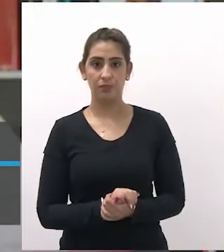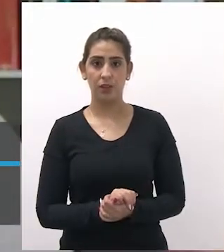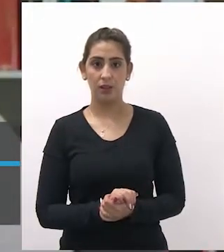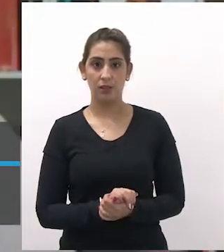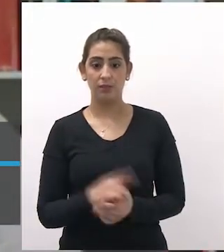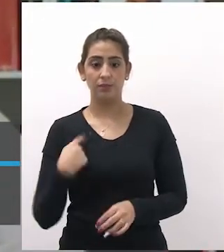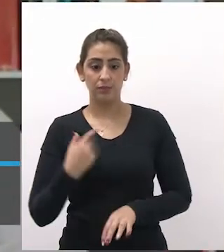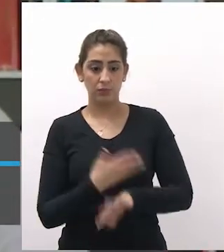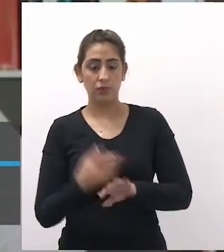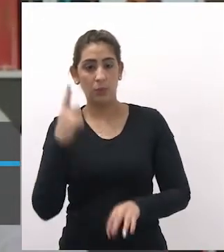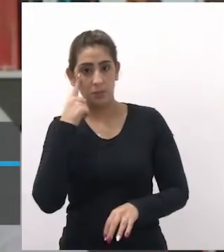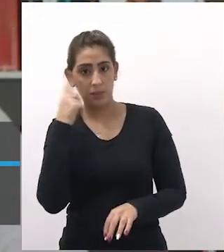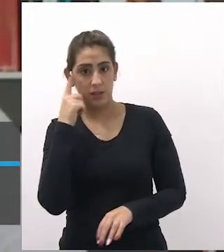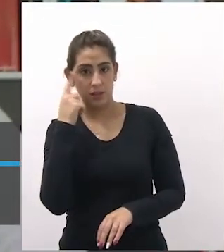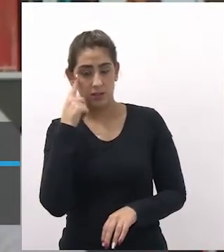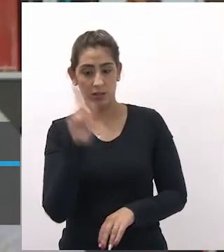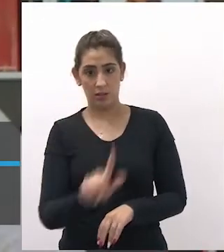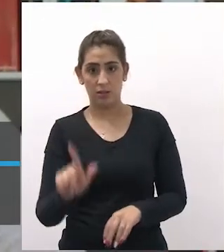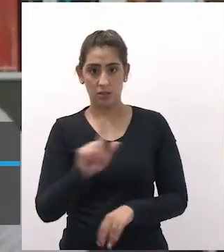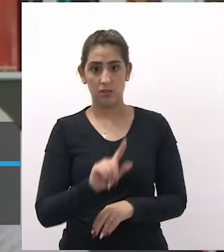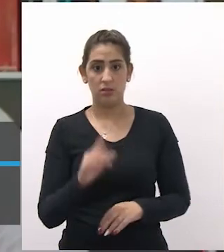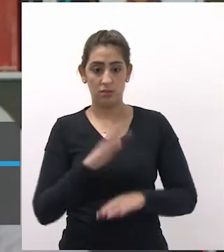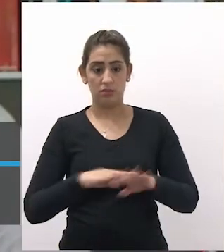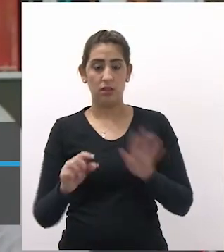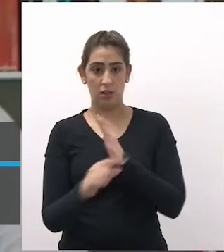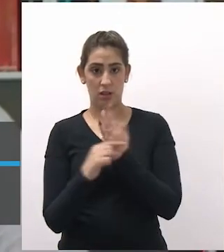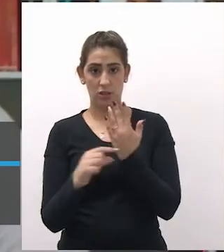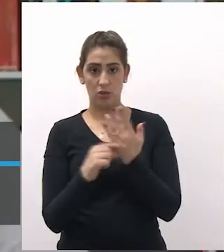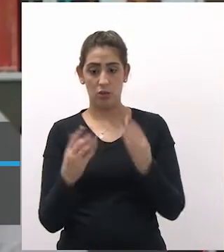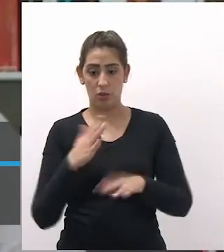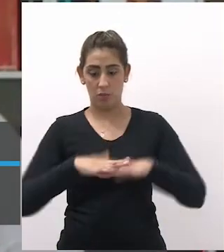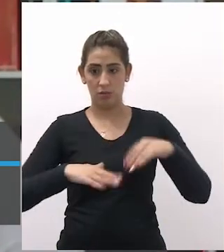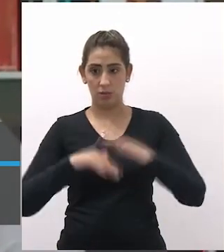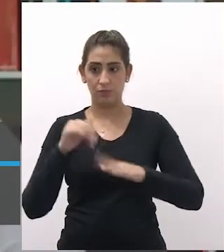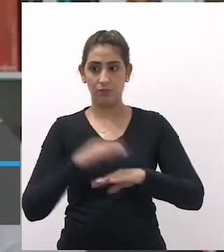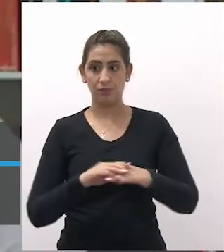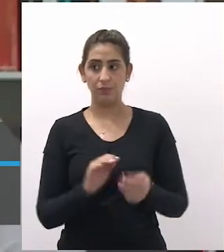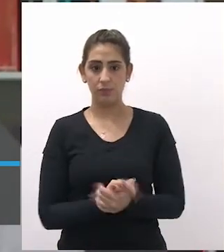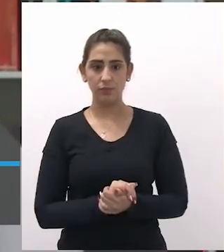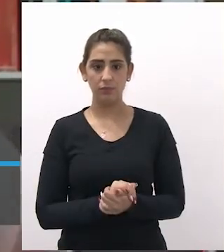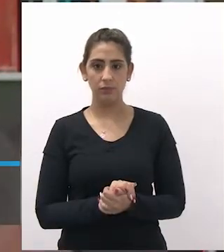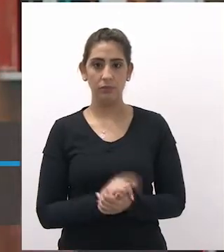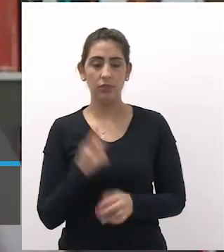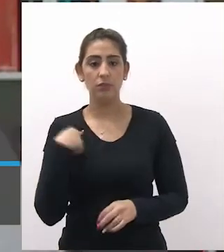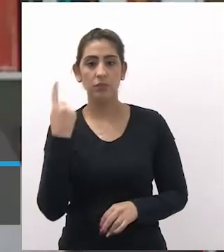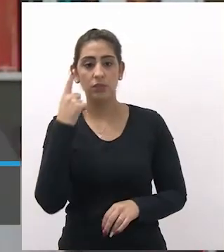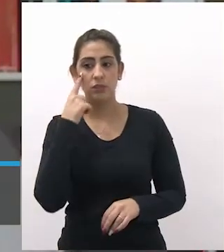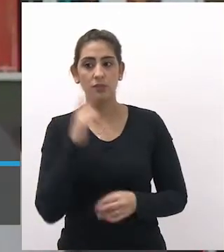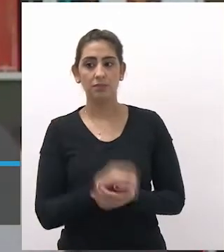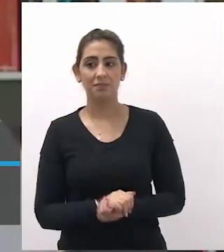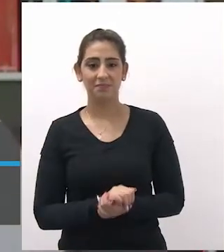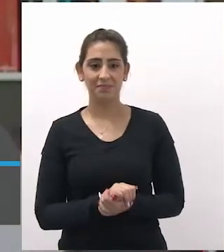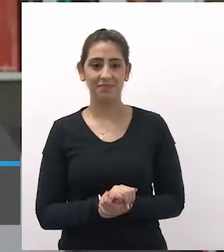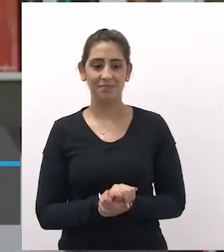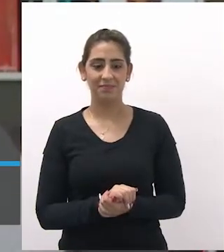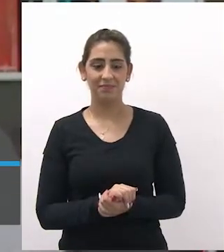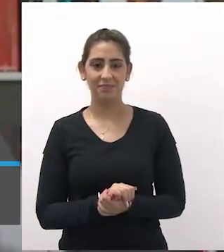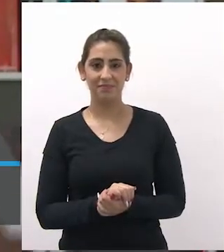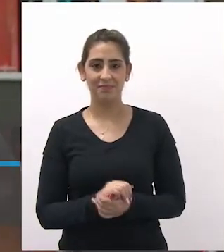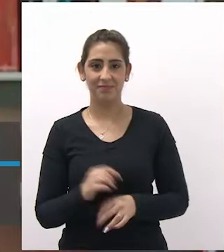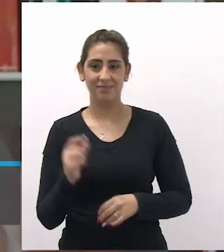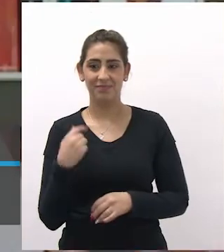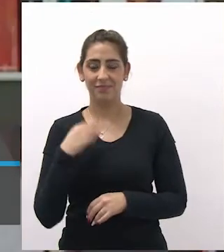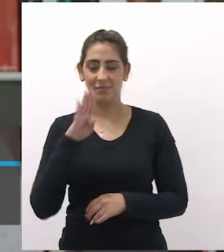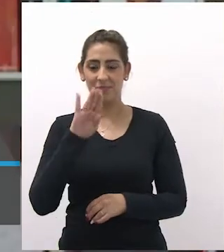a pensar na literatura, nas obras, na curadoria, a gente pensou assim, vamos organizar umas bibliografias para a